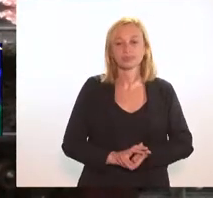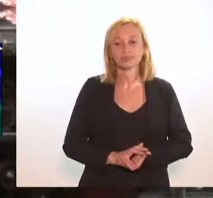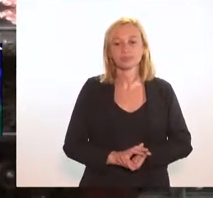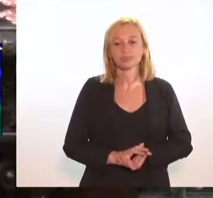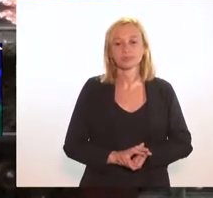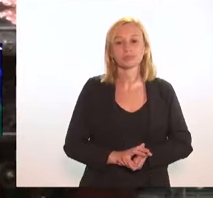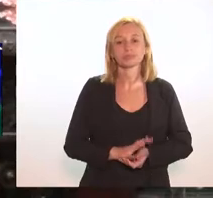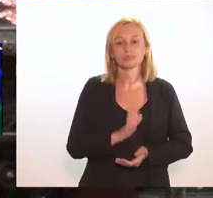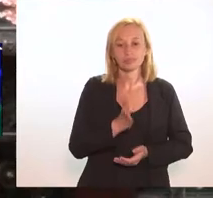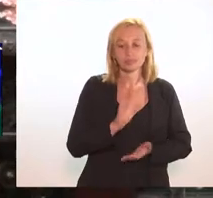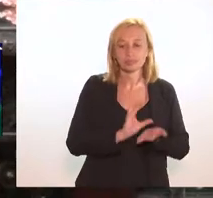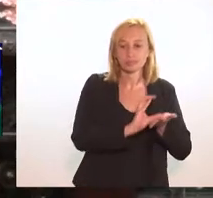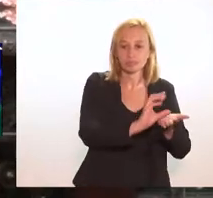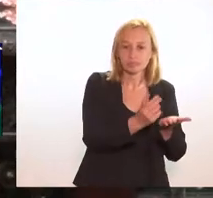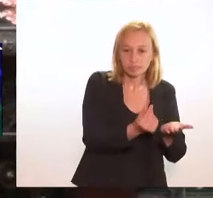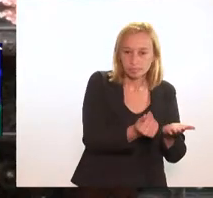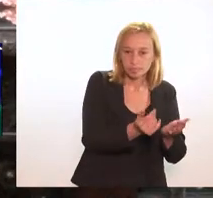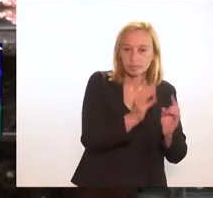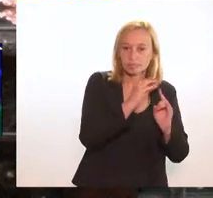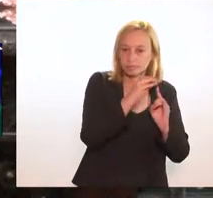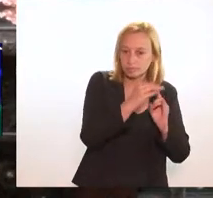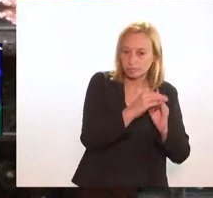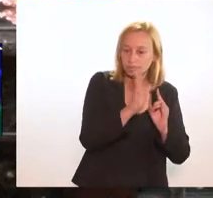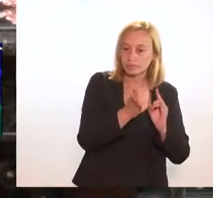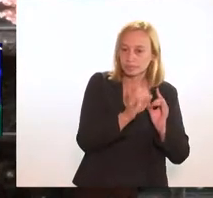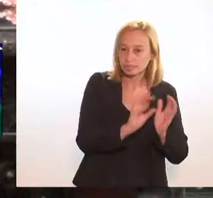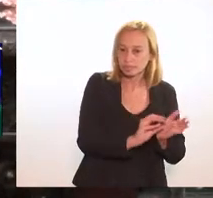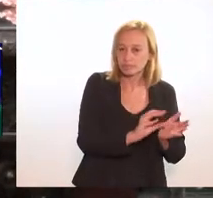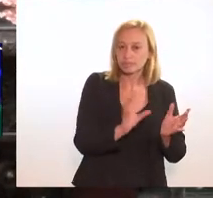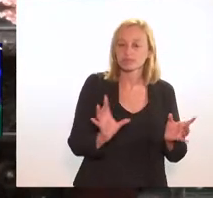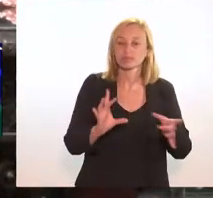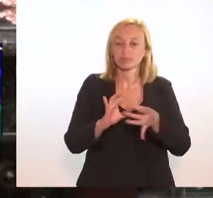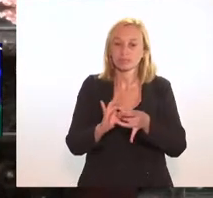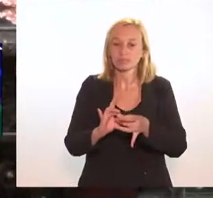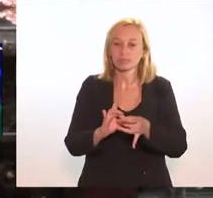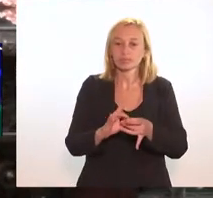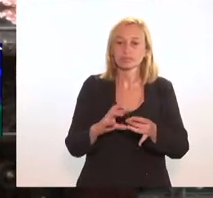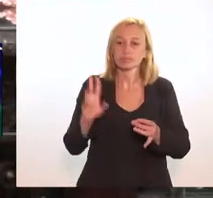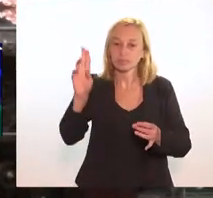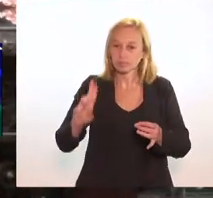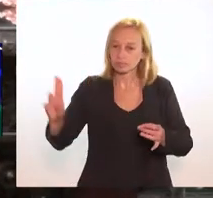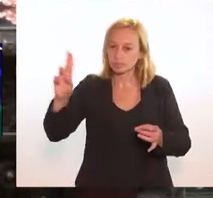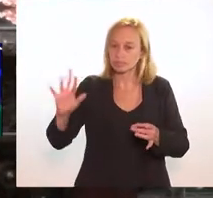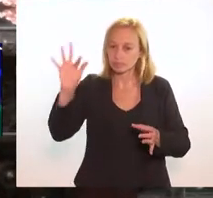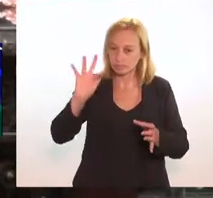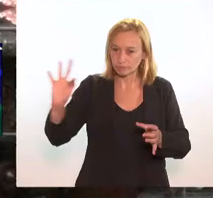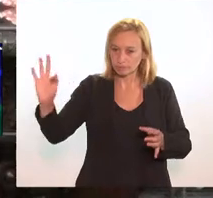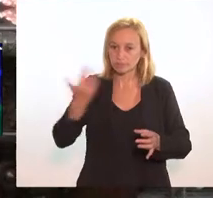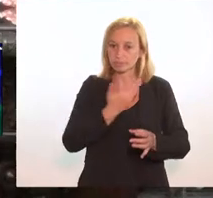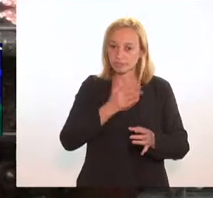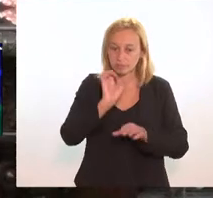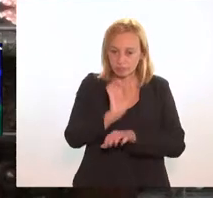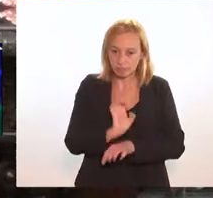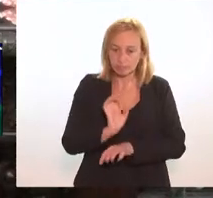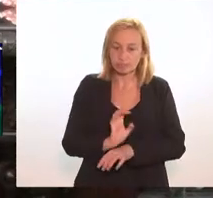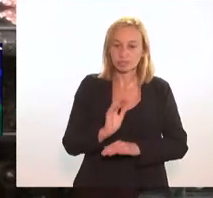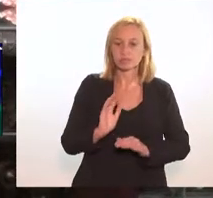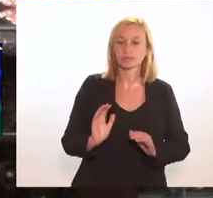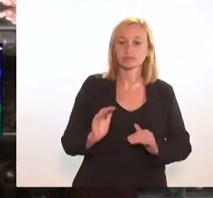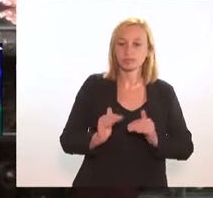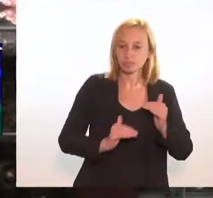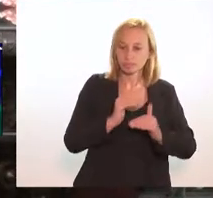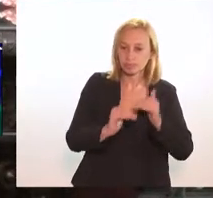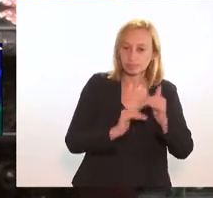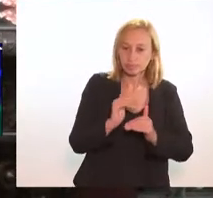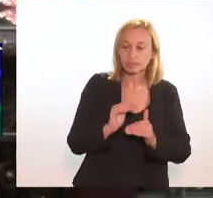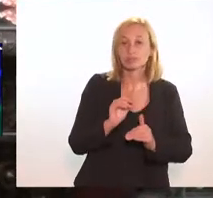Nós repassamos recursos para a Fundação. Ela, em parceria com as universidades federais e estaduais, estão tocando esse processo. Para depois